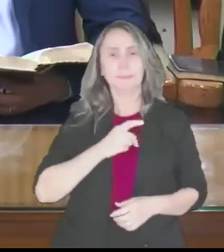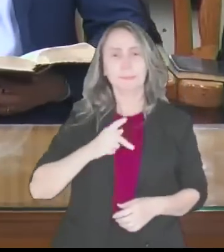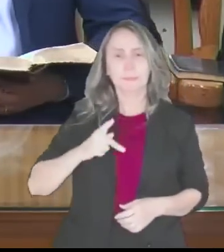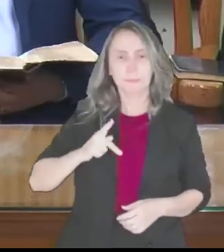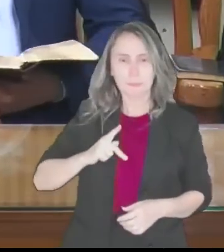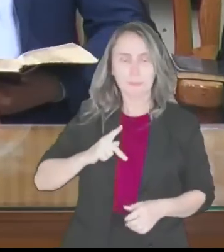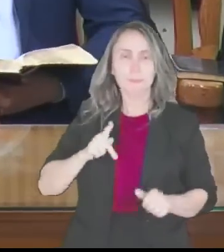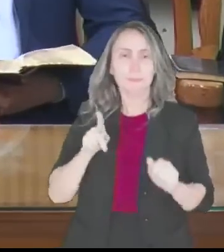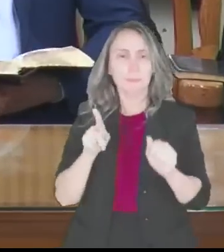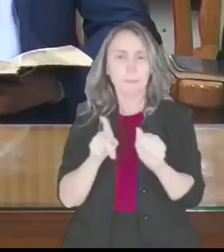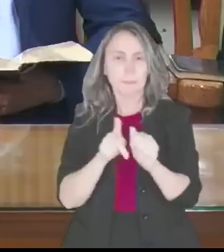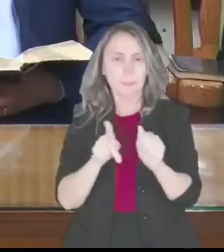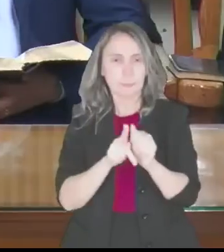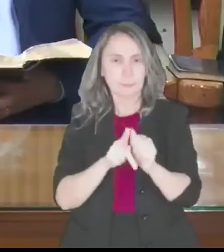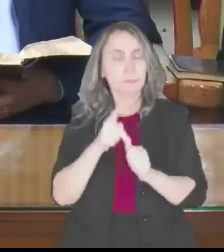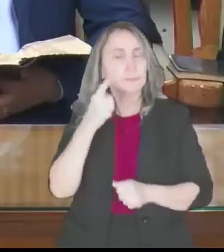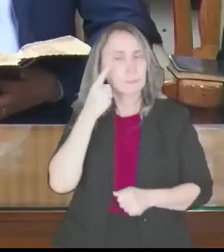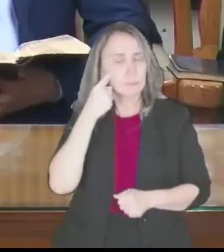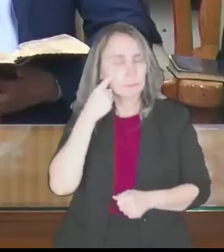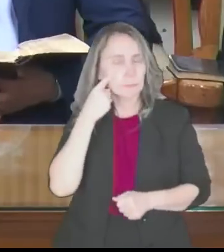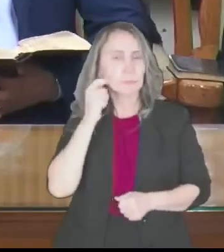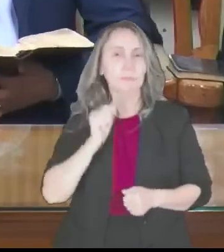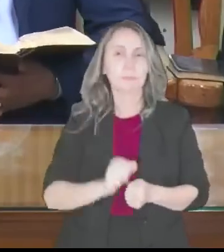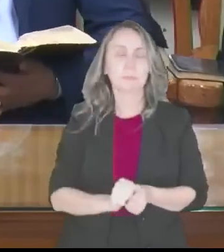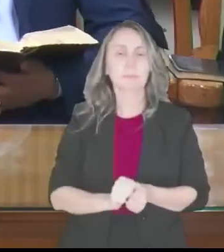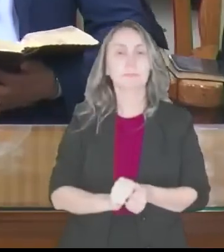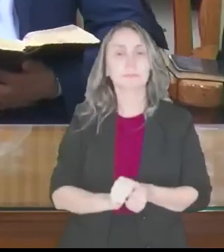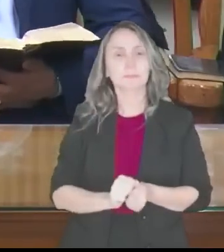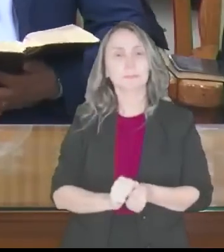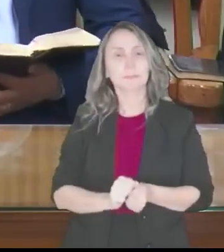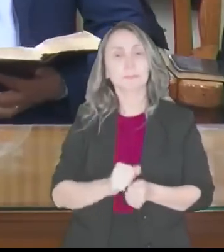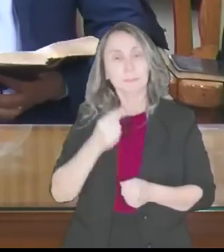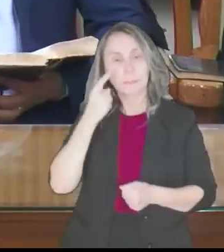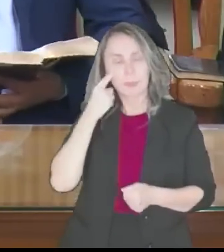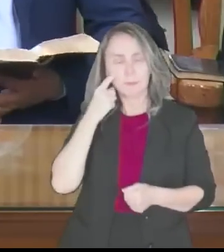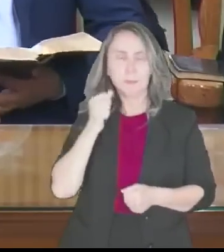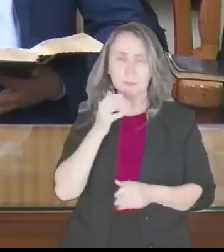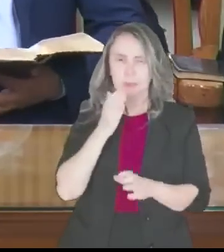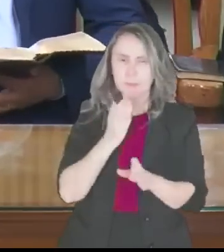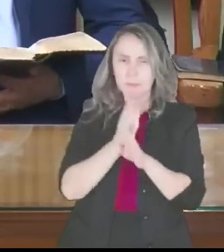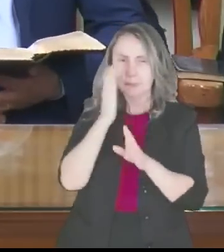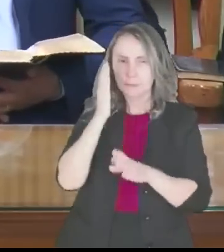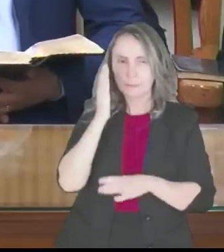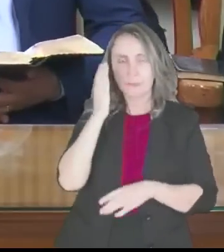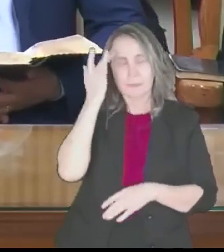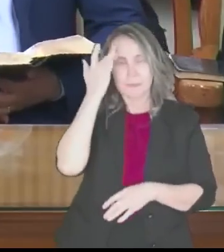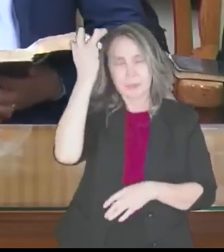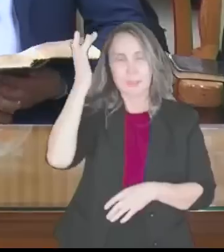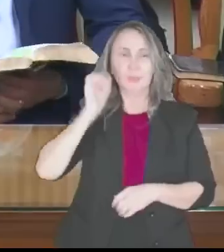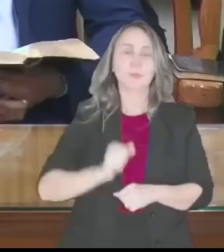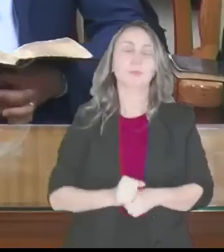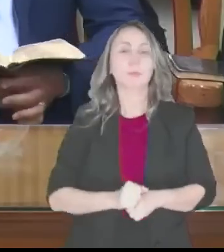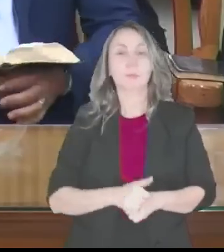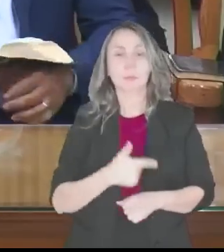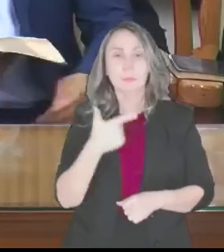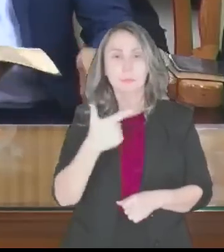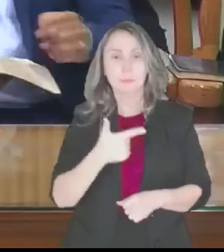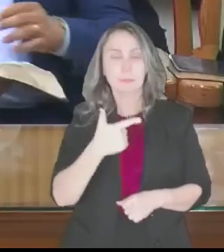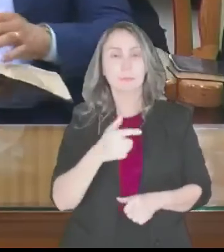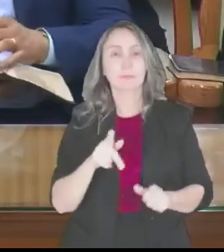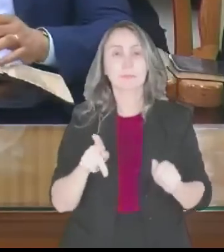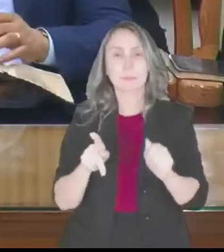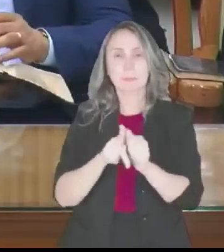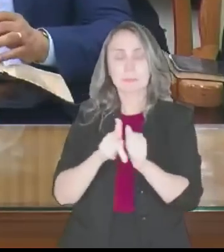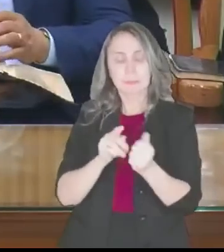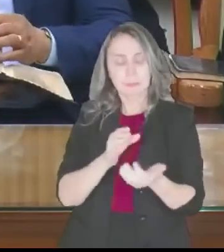uma observação. Vamos ver isso. Não está no script, mas é fácil de achar. A segunda carta do apóstolo São Pedro, capítulo